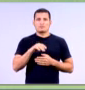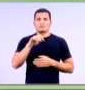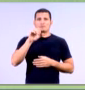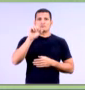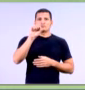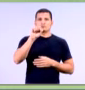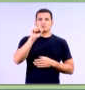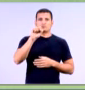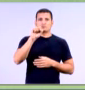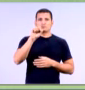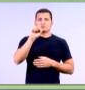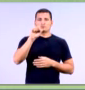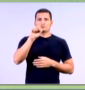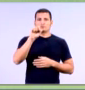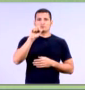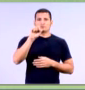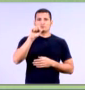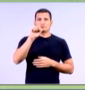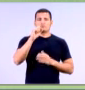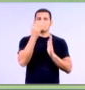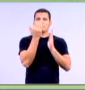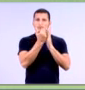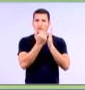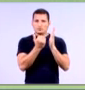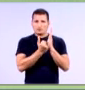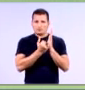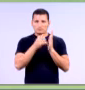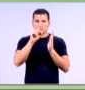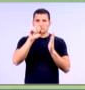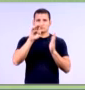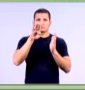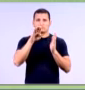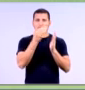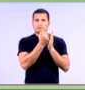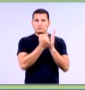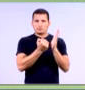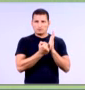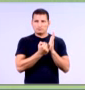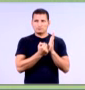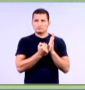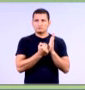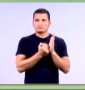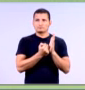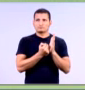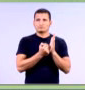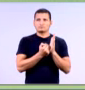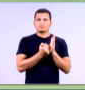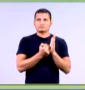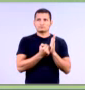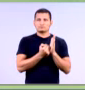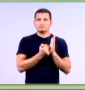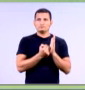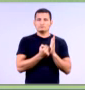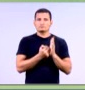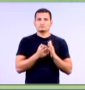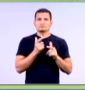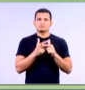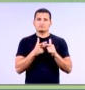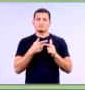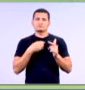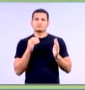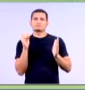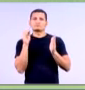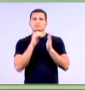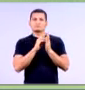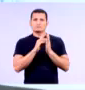subprogramas que executam uma determinada ação relacionada ao objeto. Por que eu coloquei, gente,